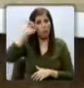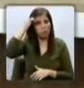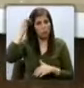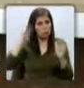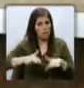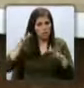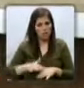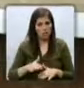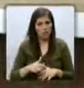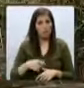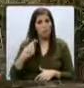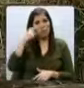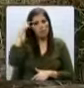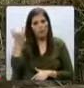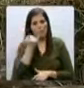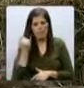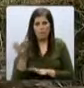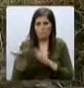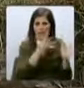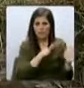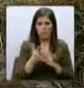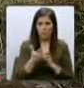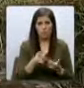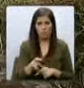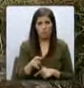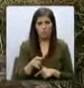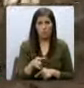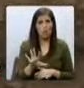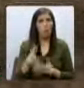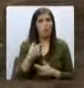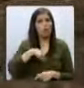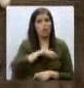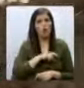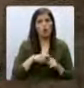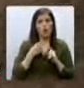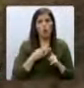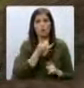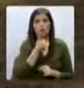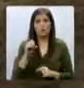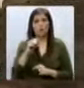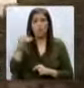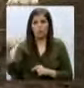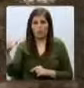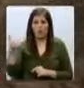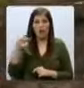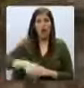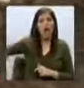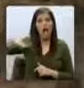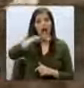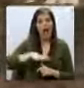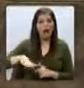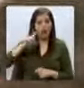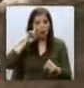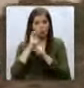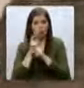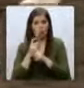produtores só para ter uma ordem de ideia para ter números relativamente a isto quando nós em 2002 tínhamos nest numa área que é supervisionada